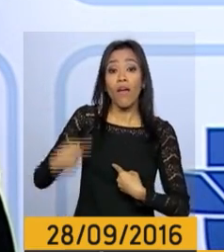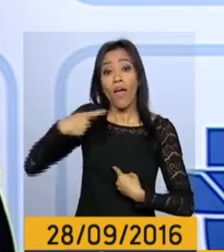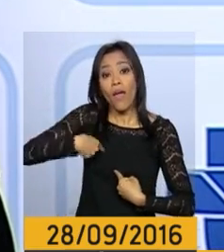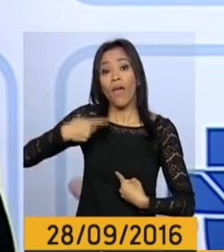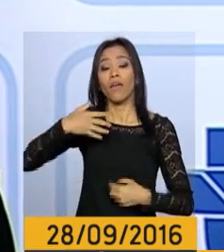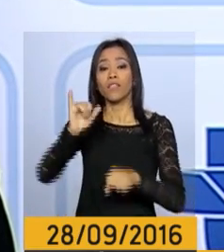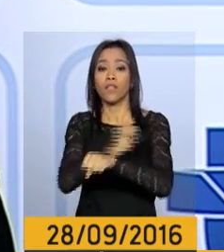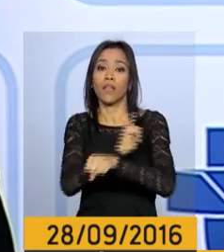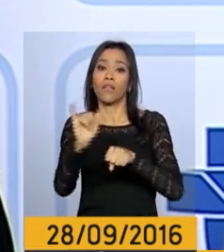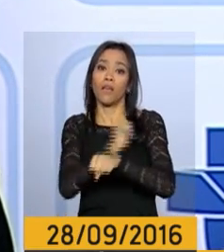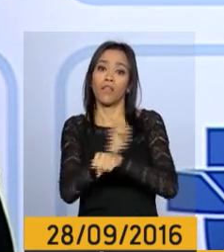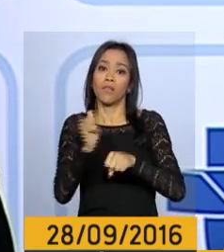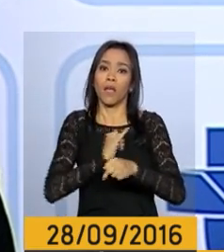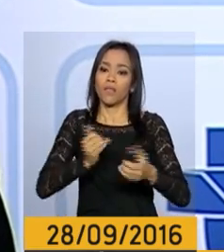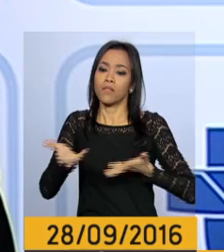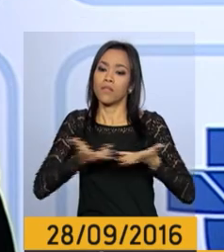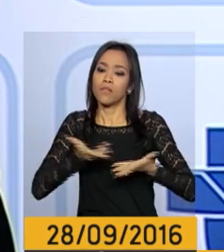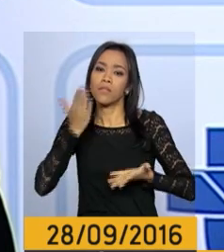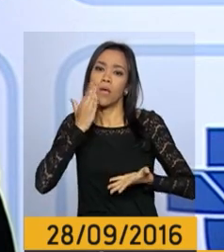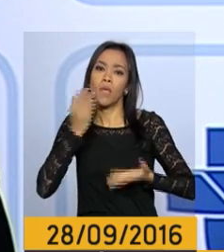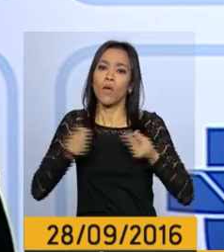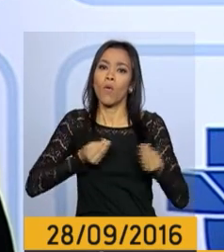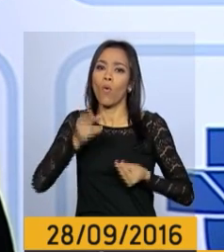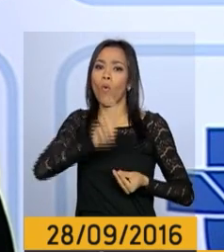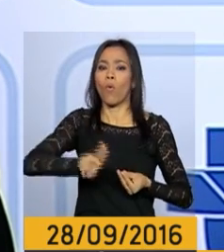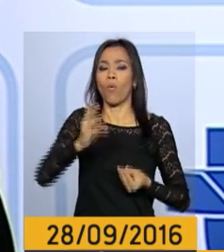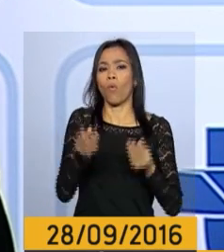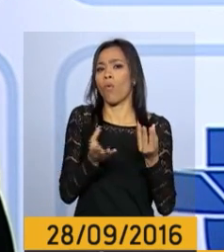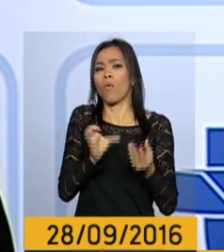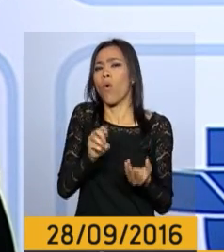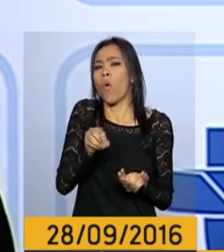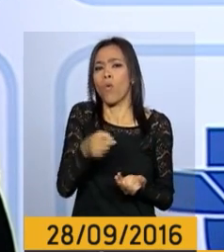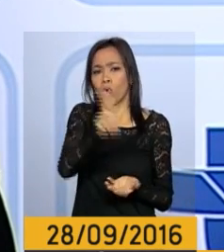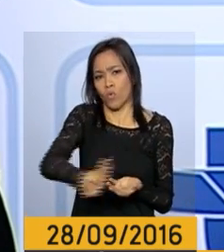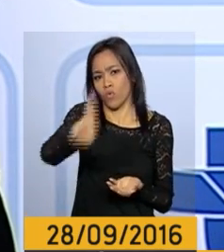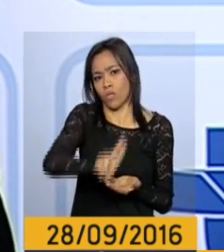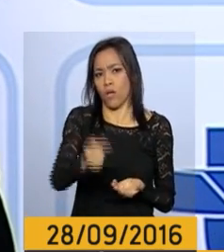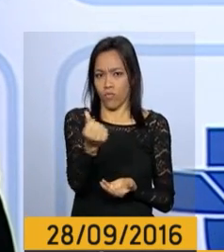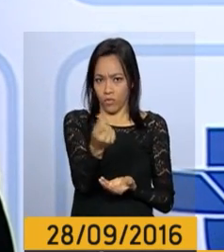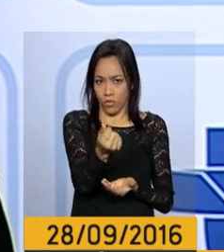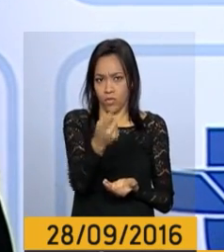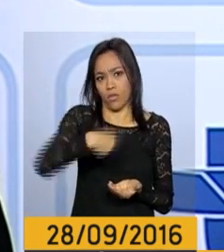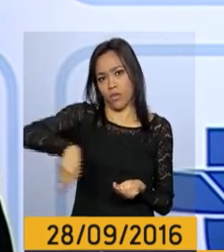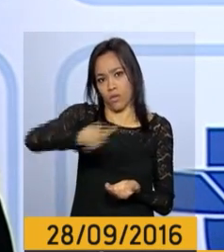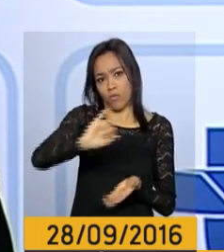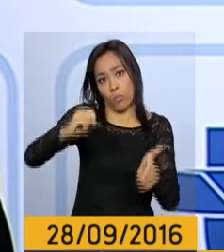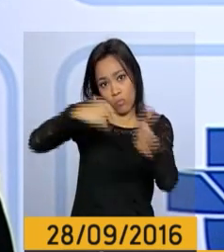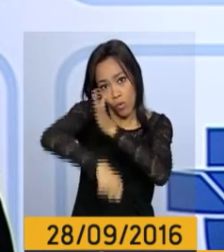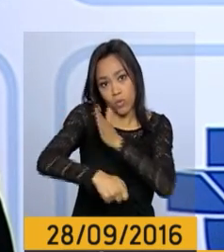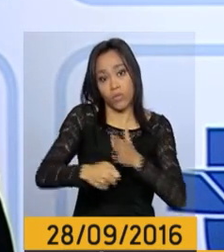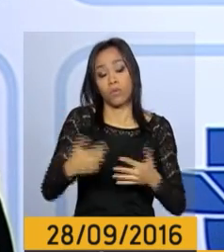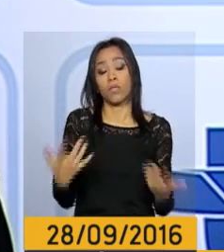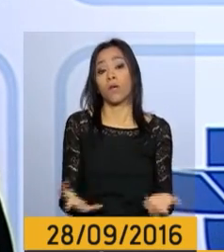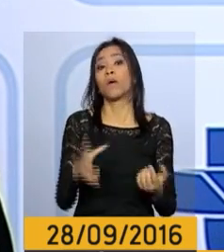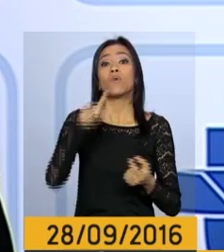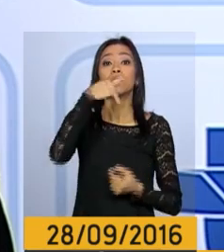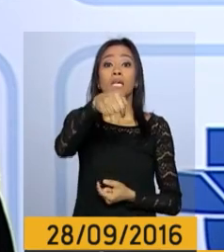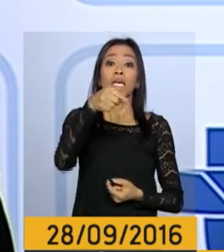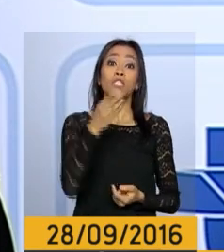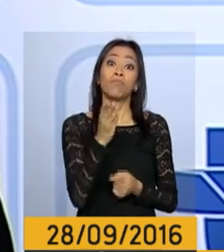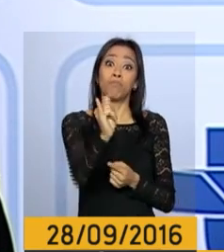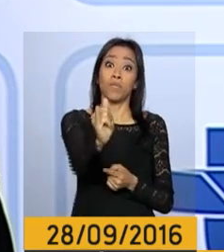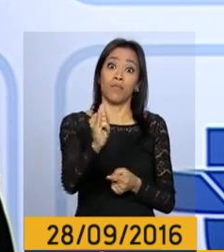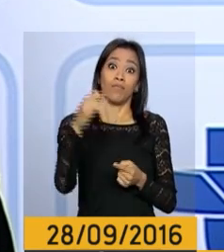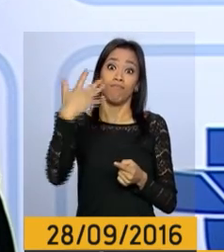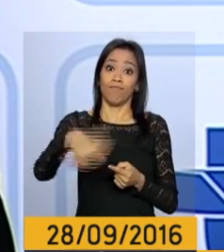o imposto seja arrecadado é aplicado então as decisões que atingem os 7 bilhões de reais em decisões judiciais